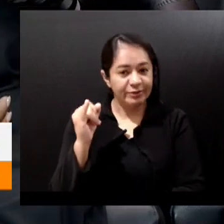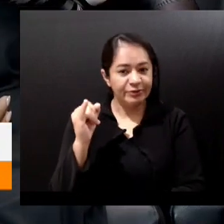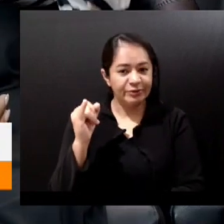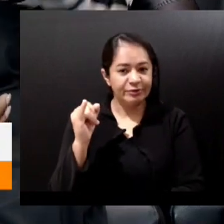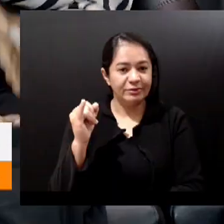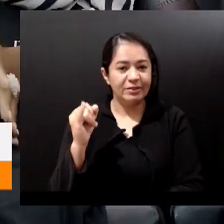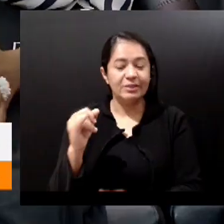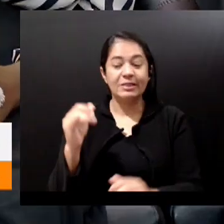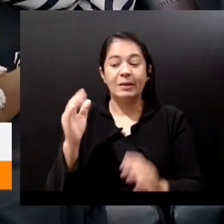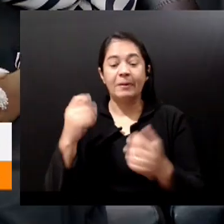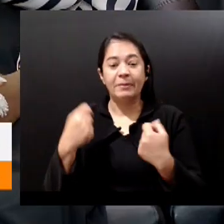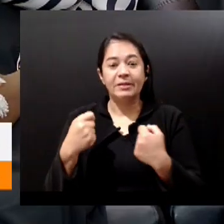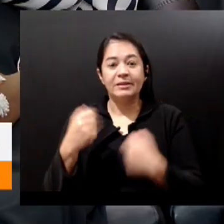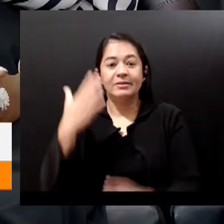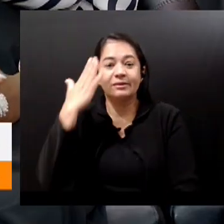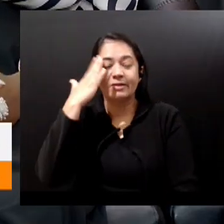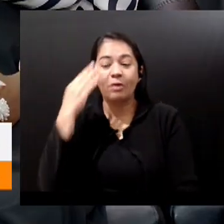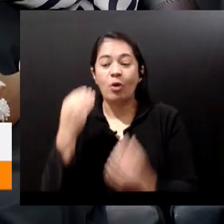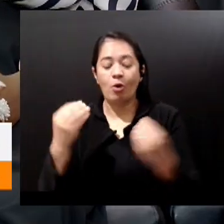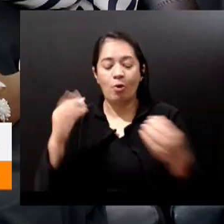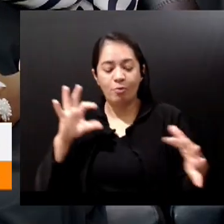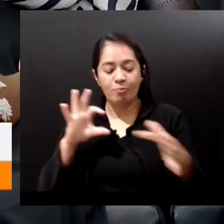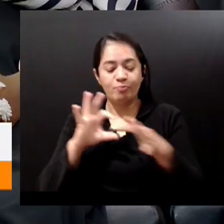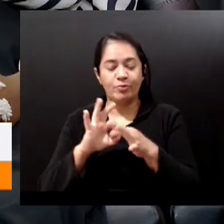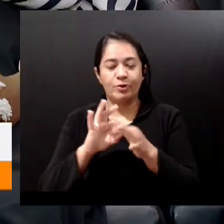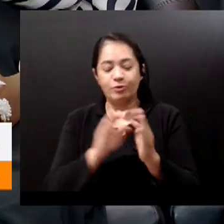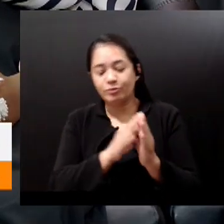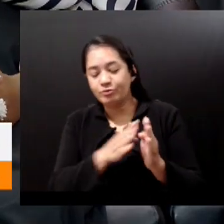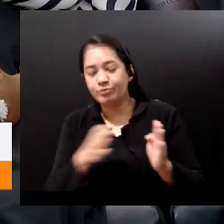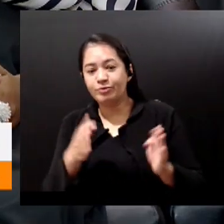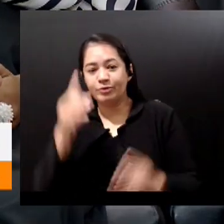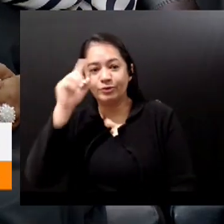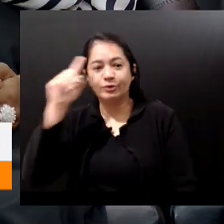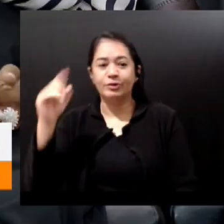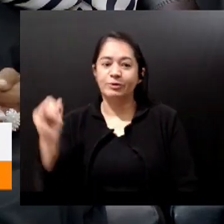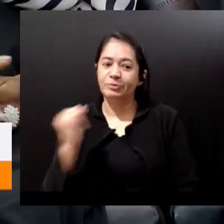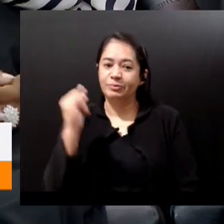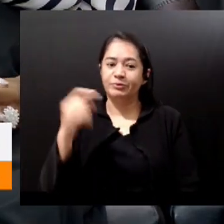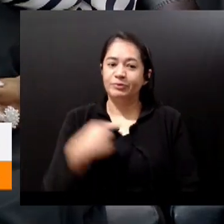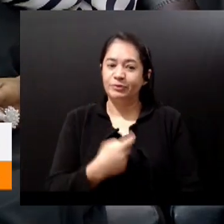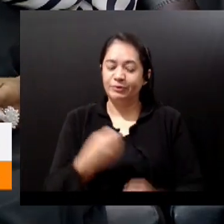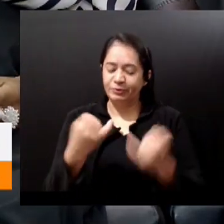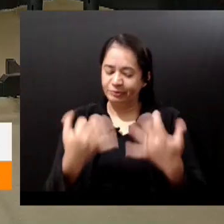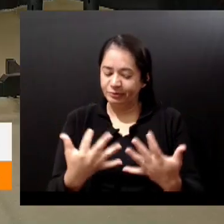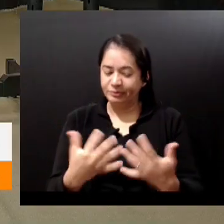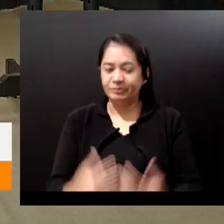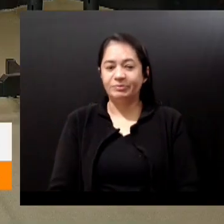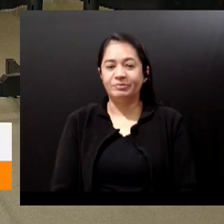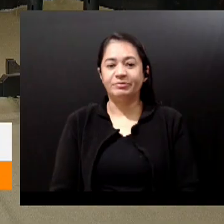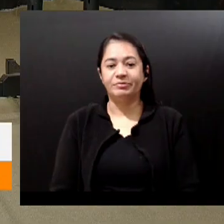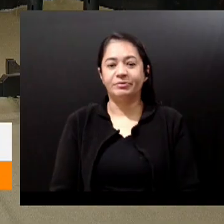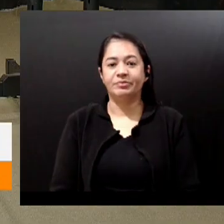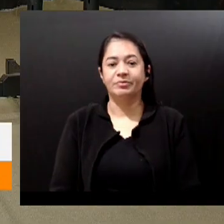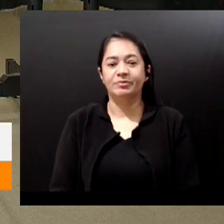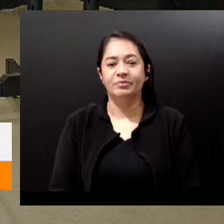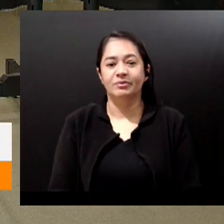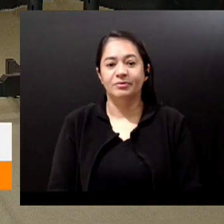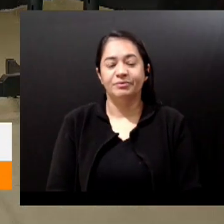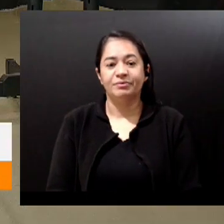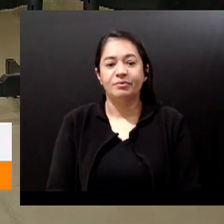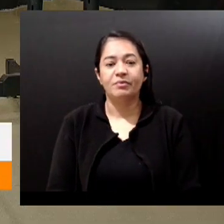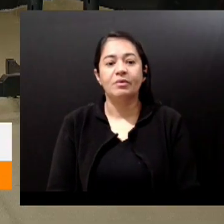isso durante o dia é fundamental, a gente vai discorrer um pouco sobre isso. Muito bem, Lucas. E a Samara,